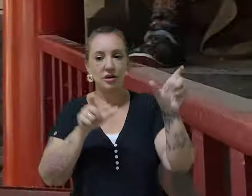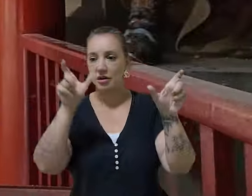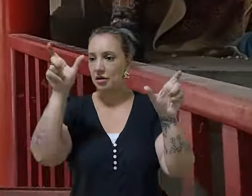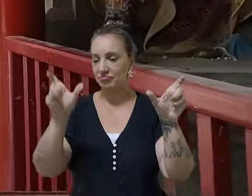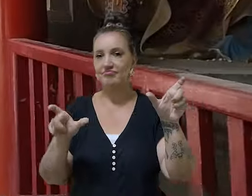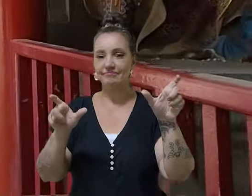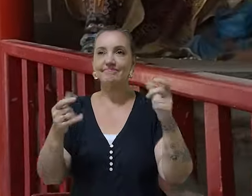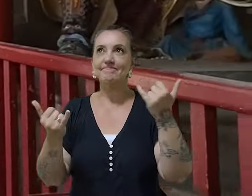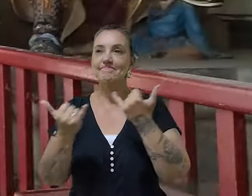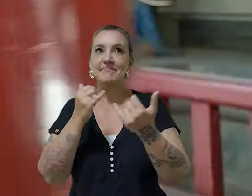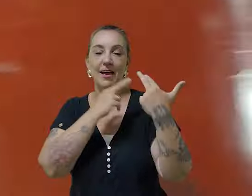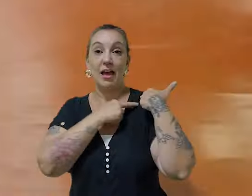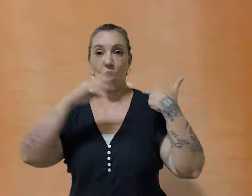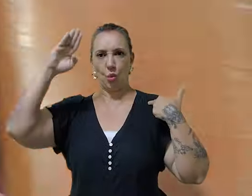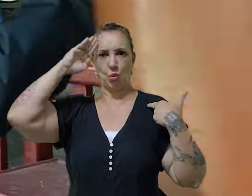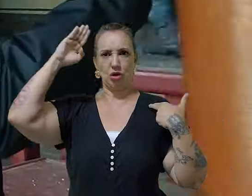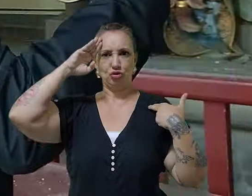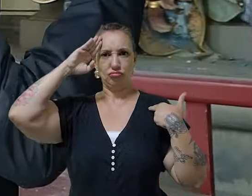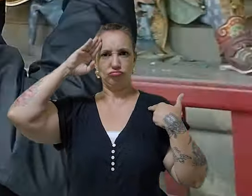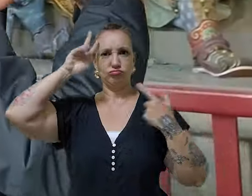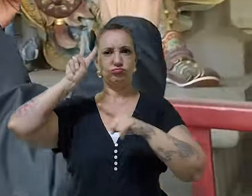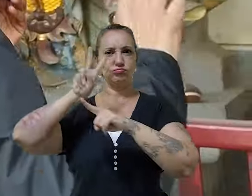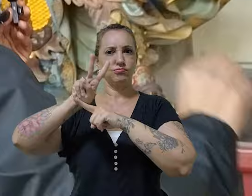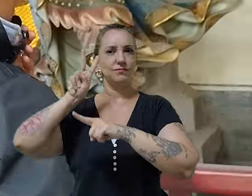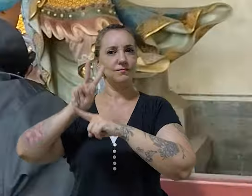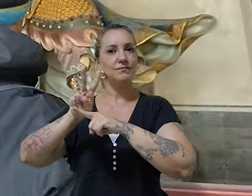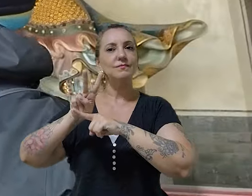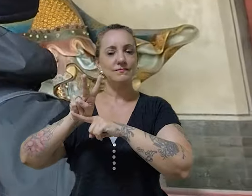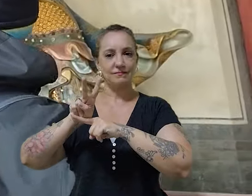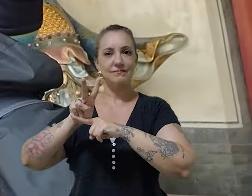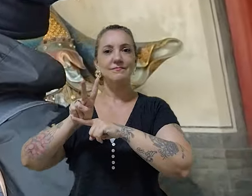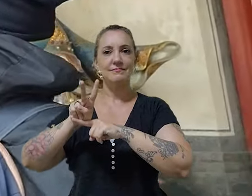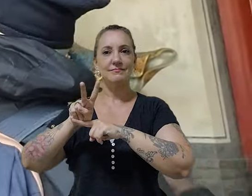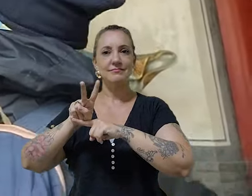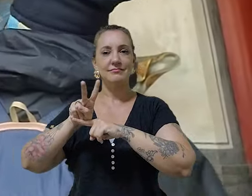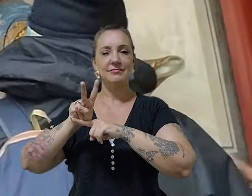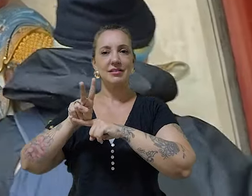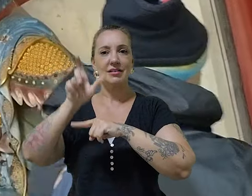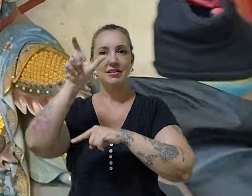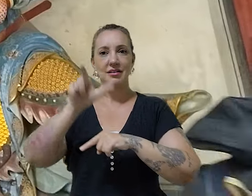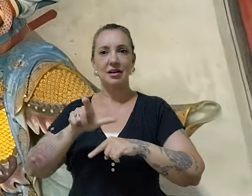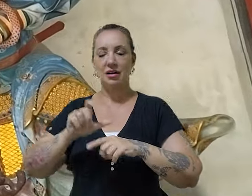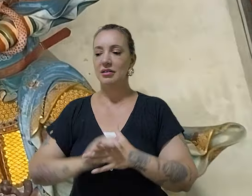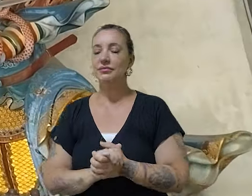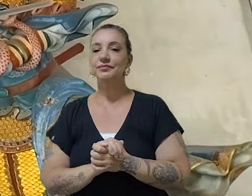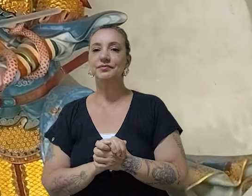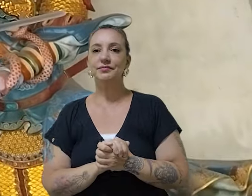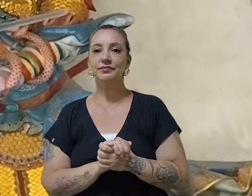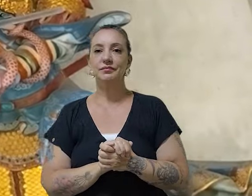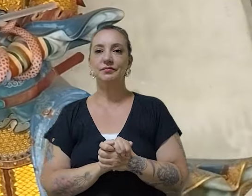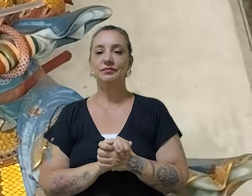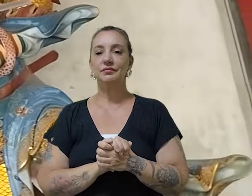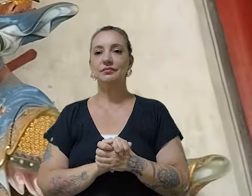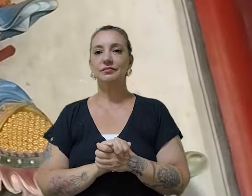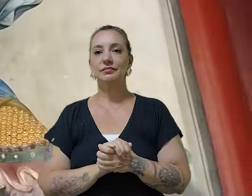que de guardiões, assim, né? De seres que têm a função